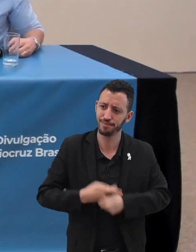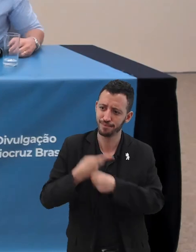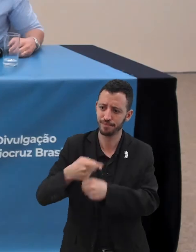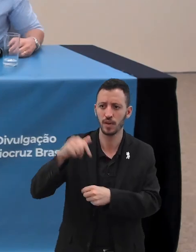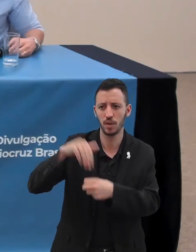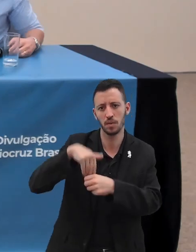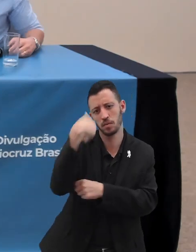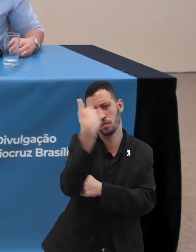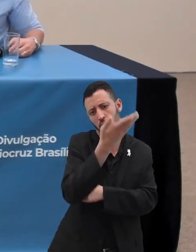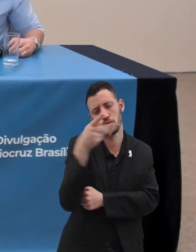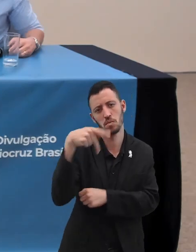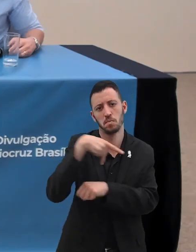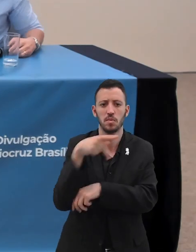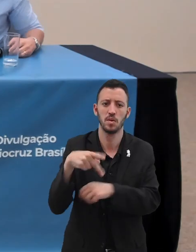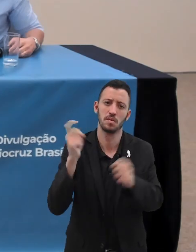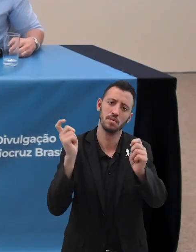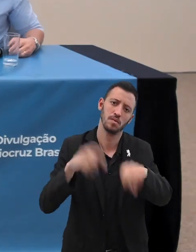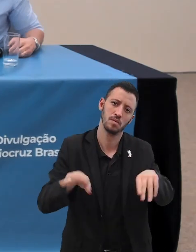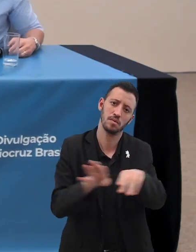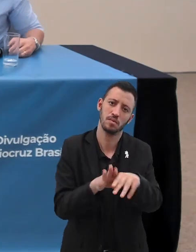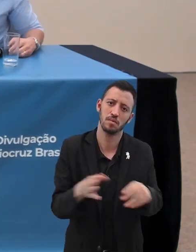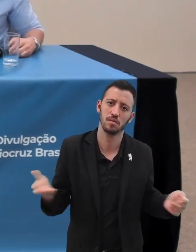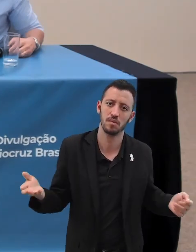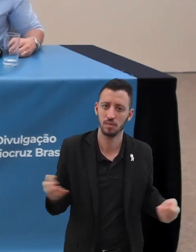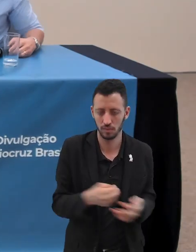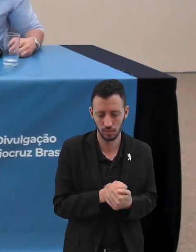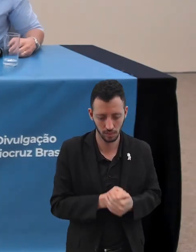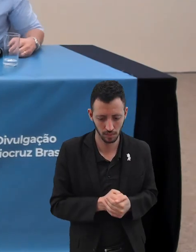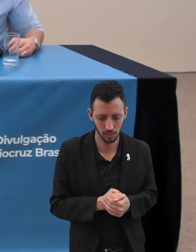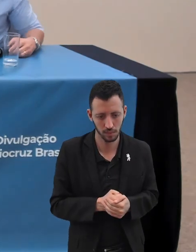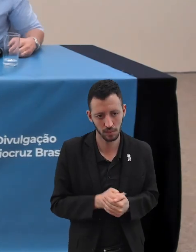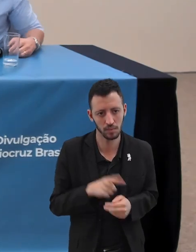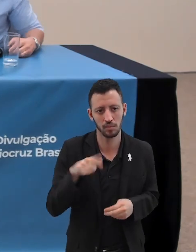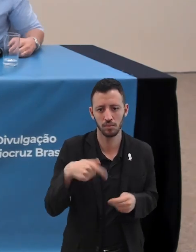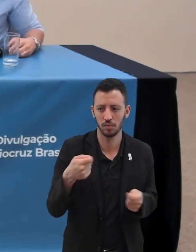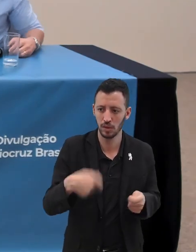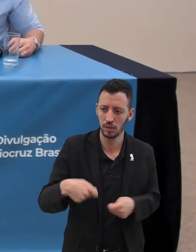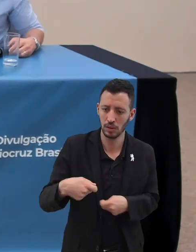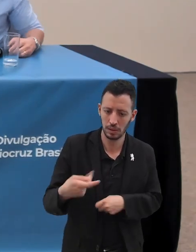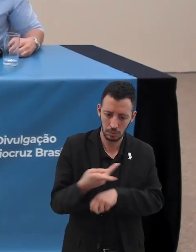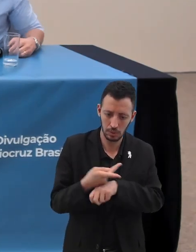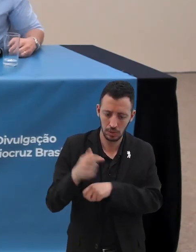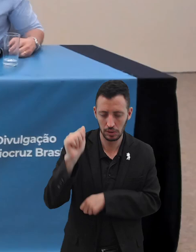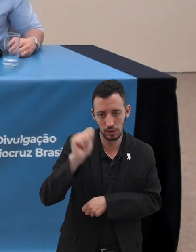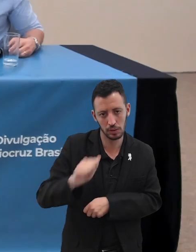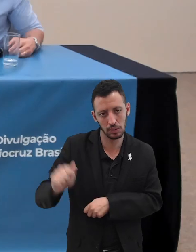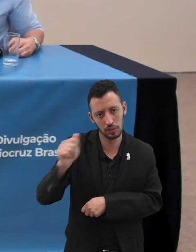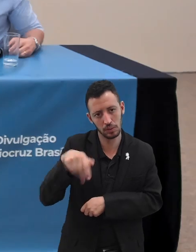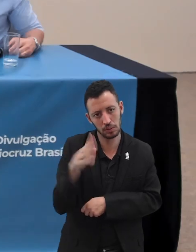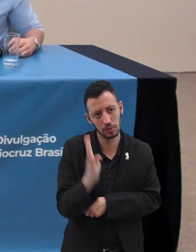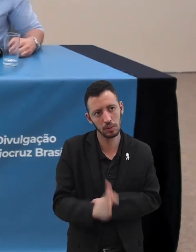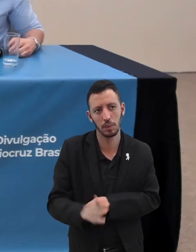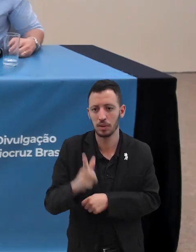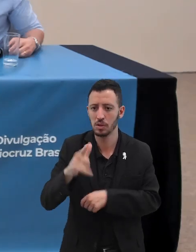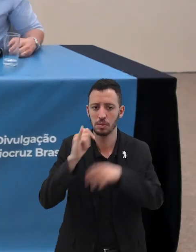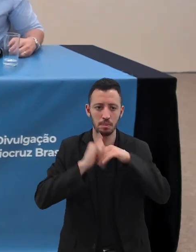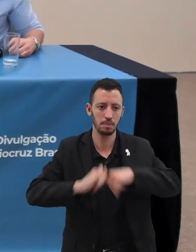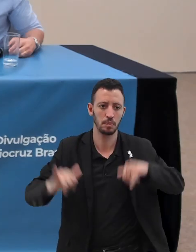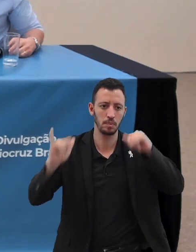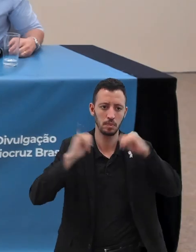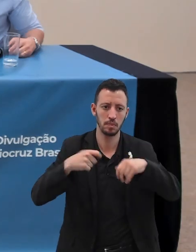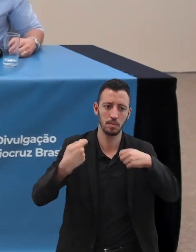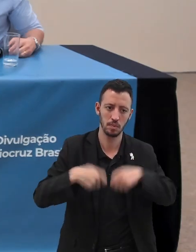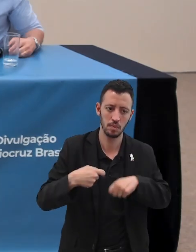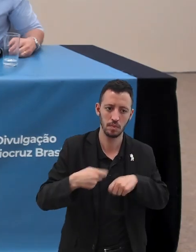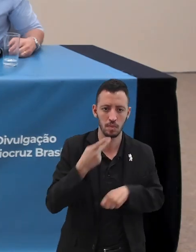exterior. Né? Então, nós temos que buscar a Associação Brasileira de Publicidade, né? Porque nós